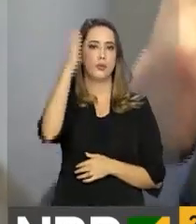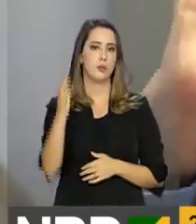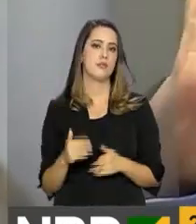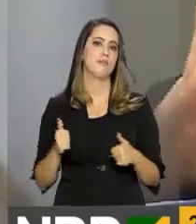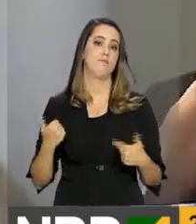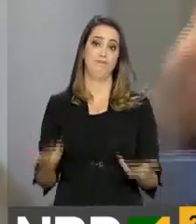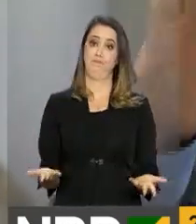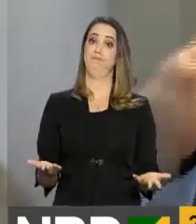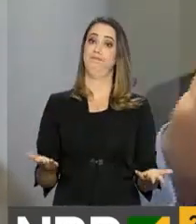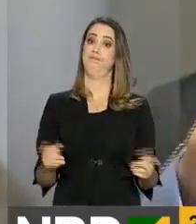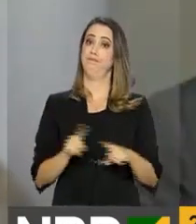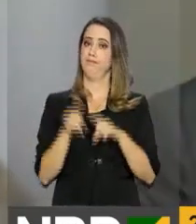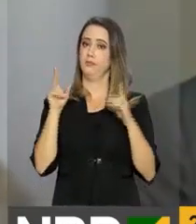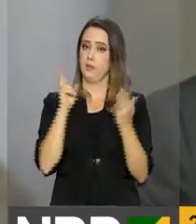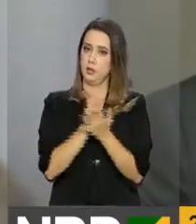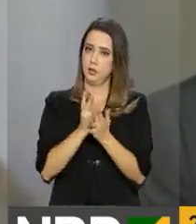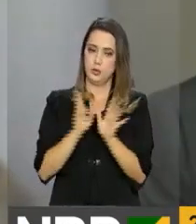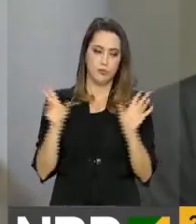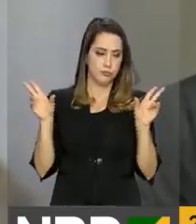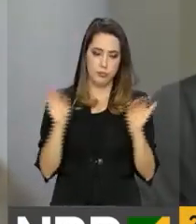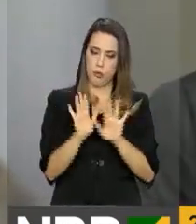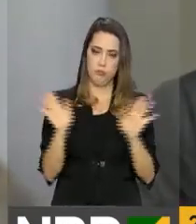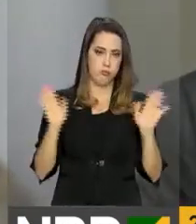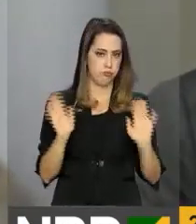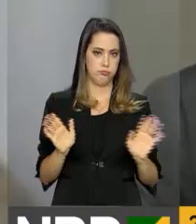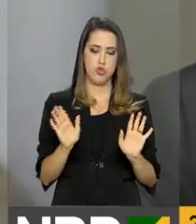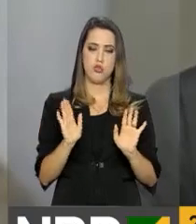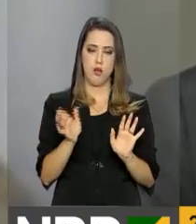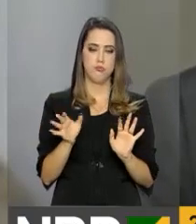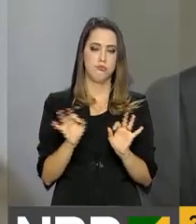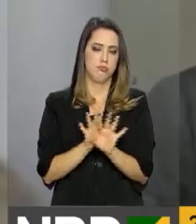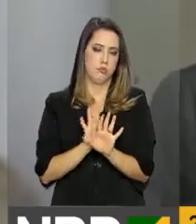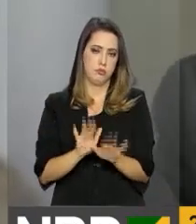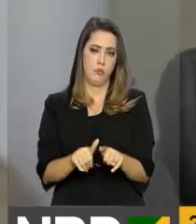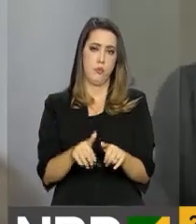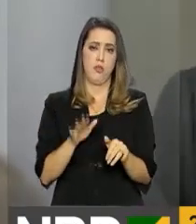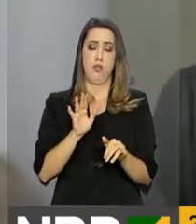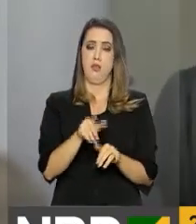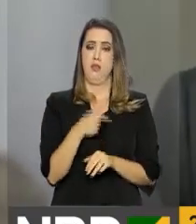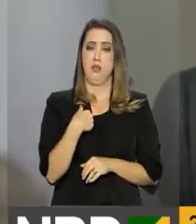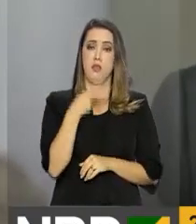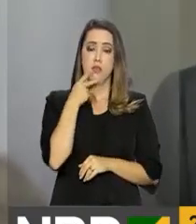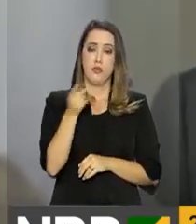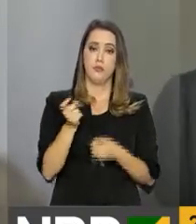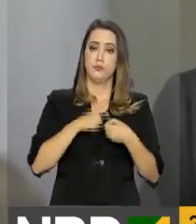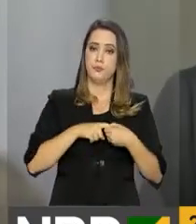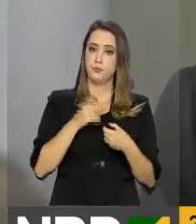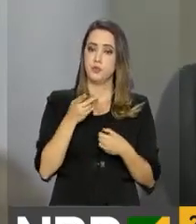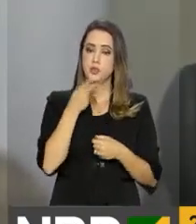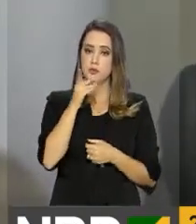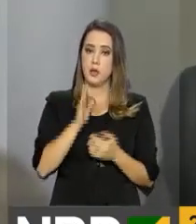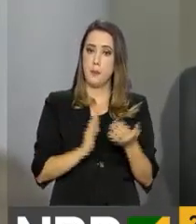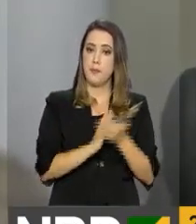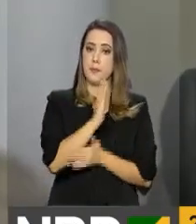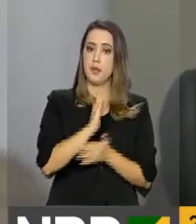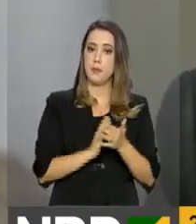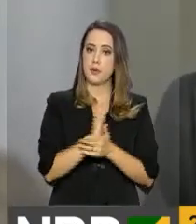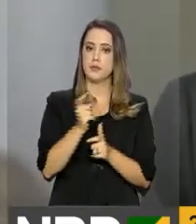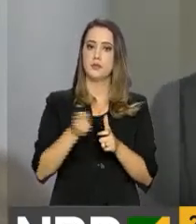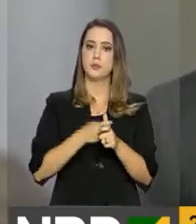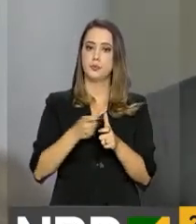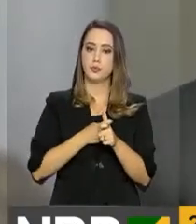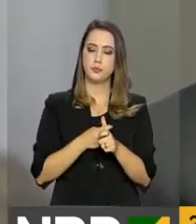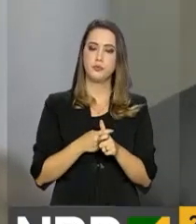Mas, apesar disso, fecho aqui o parênteses, né? Apesar disso, volto a dizer, nós conseguimos aprovar o novo déficit,